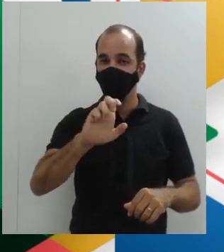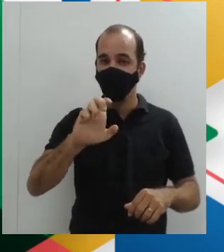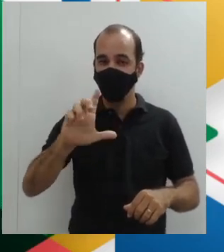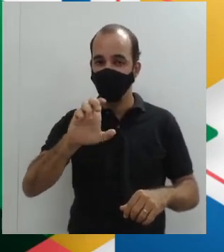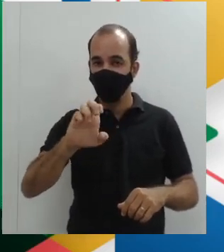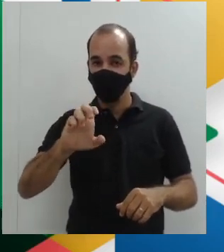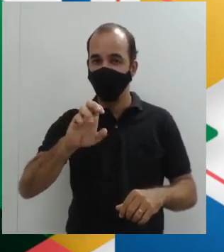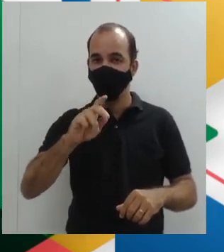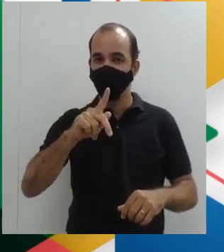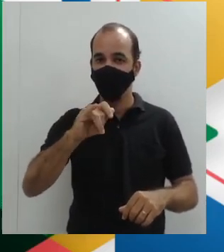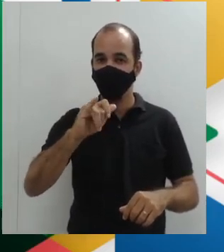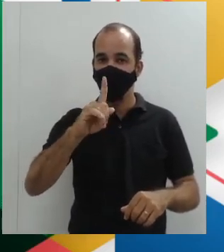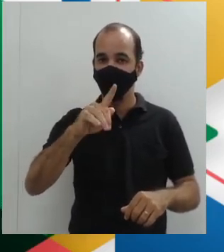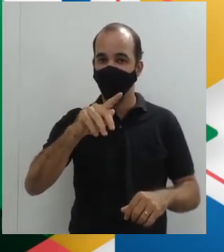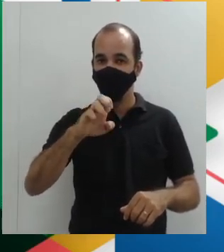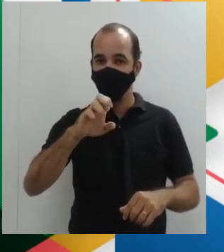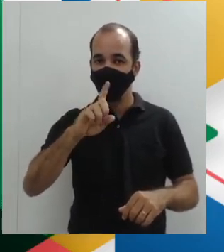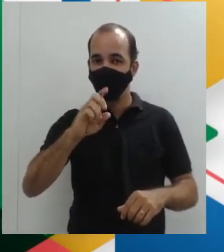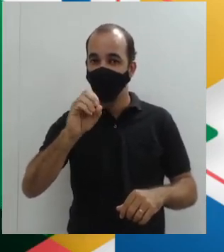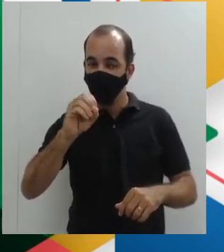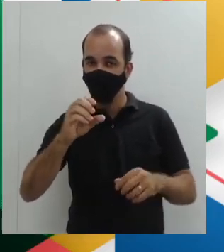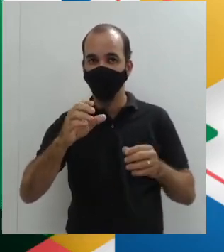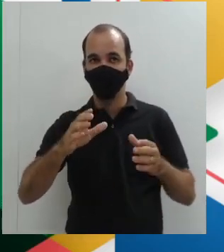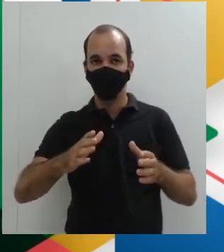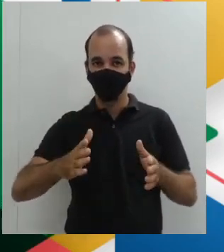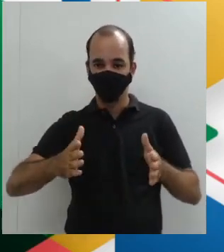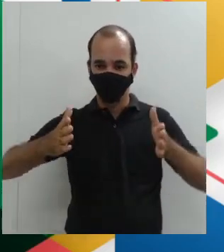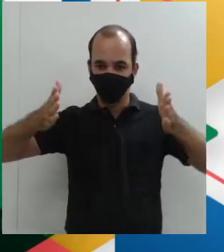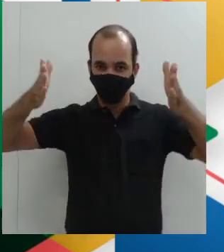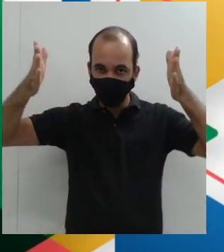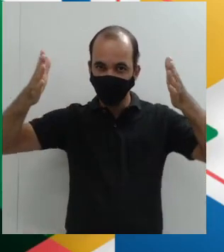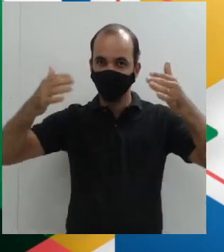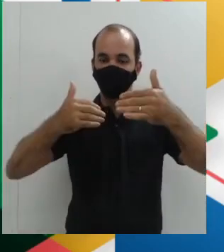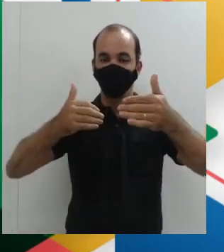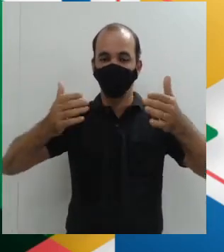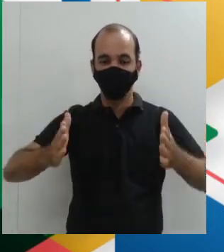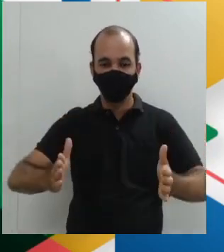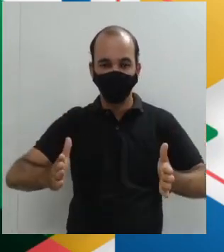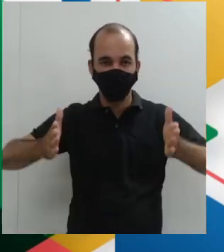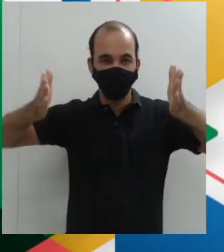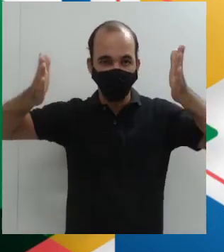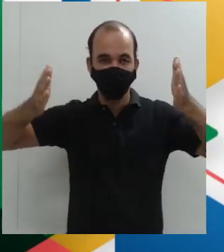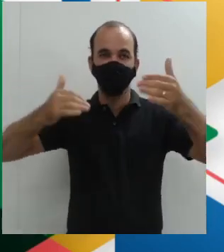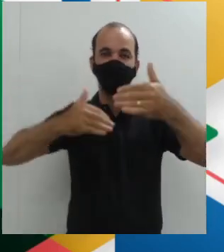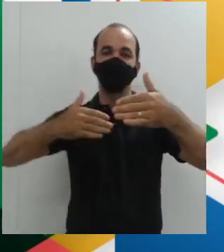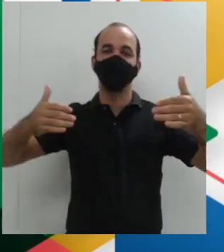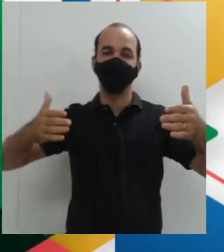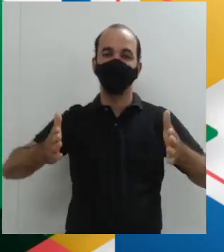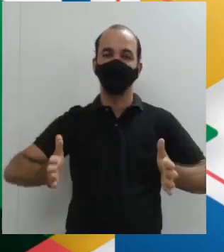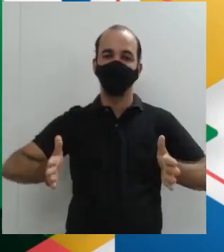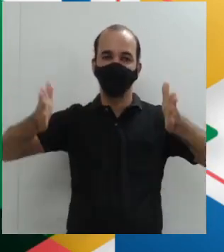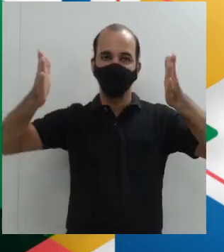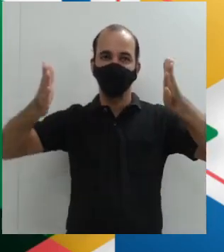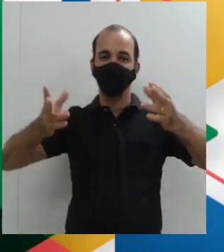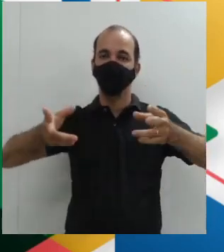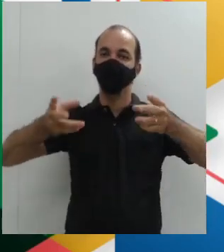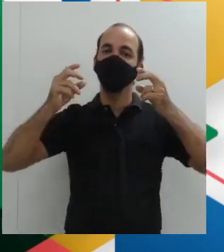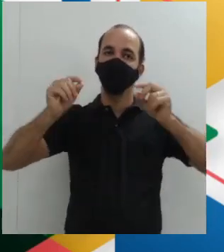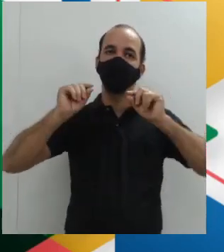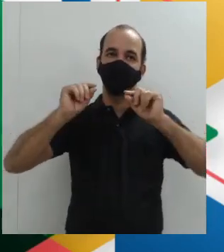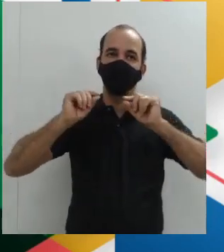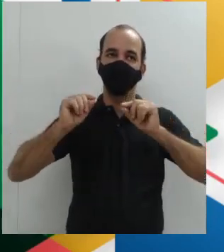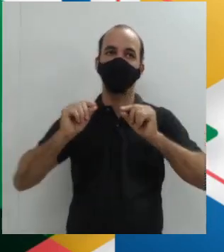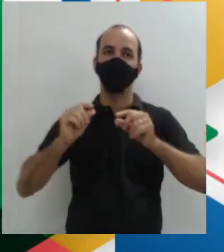vários cubos unitários na construção dessa figura. Então, observe que essa figura que eu tenho aí, ó,